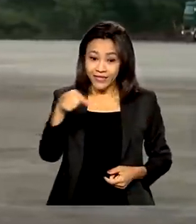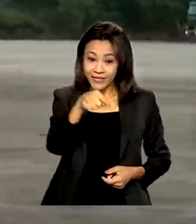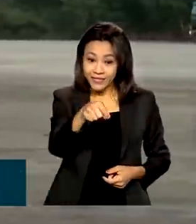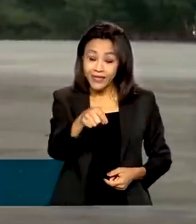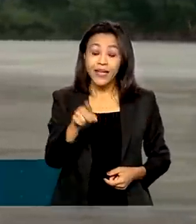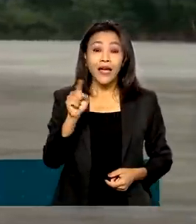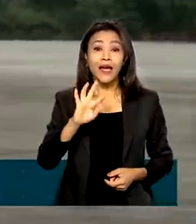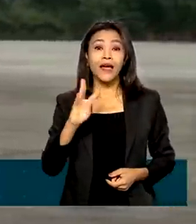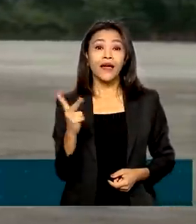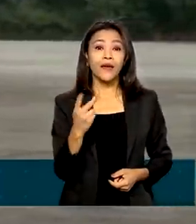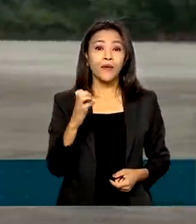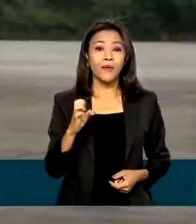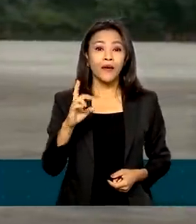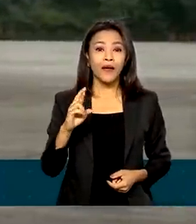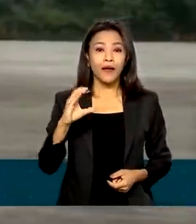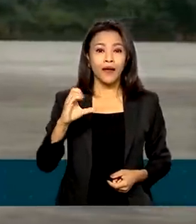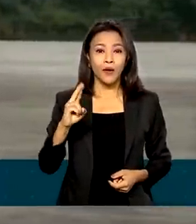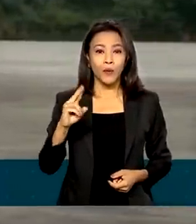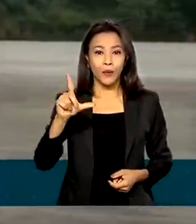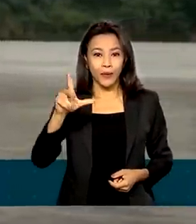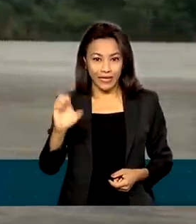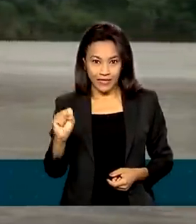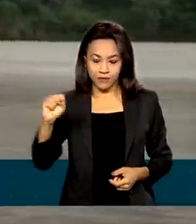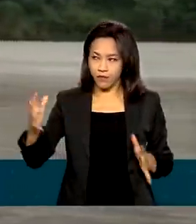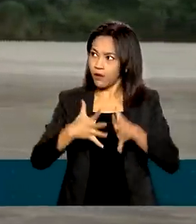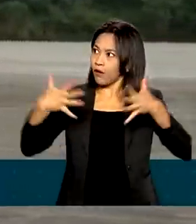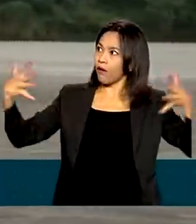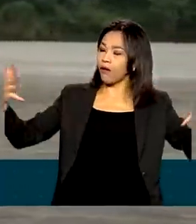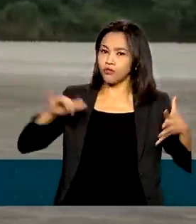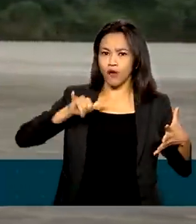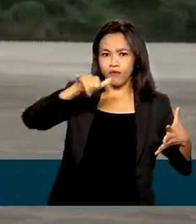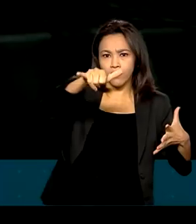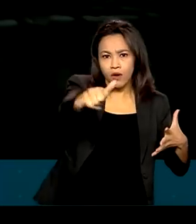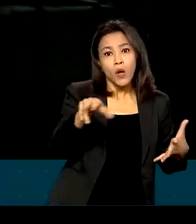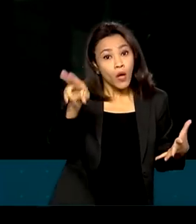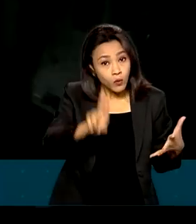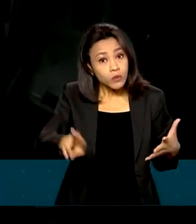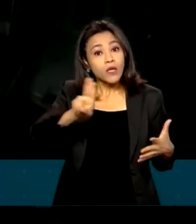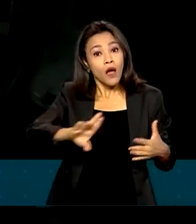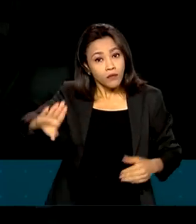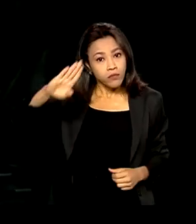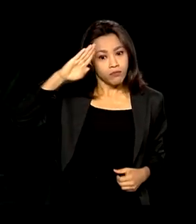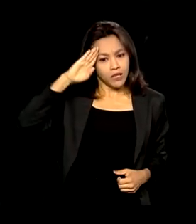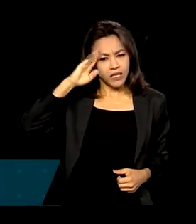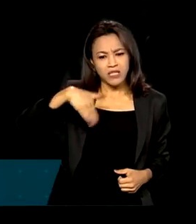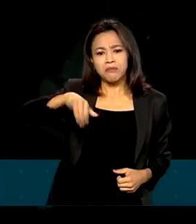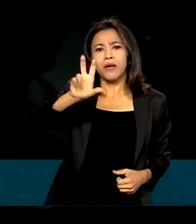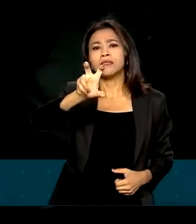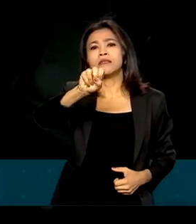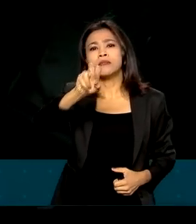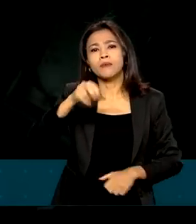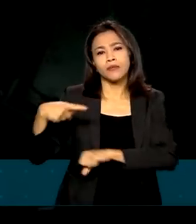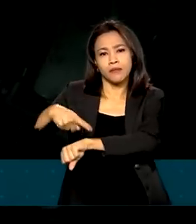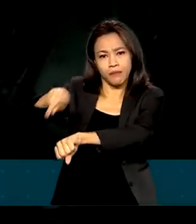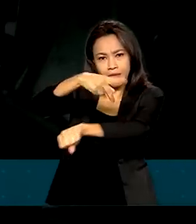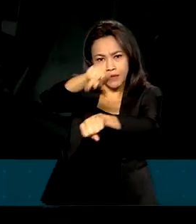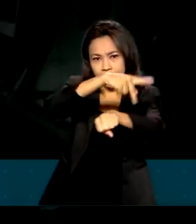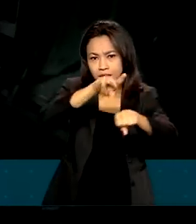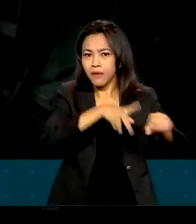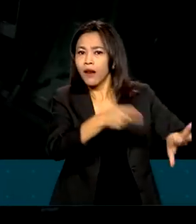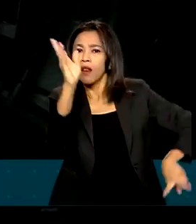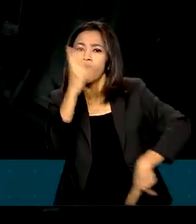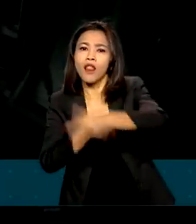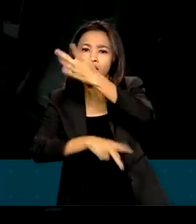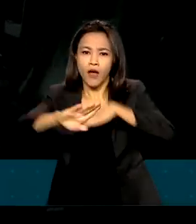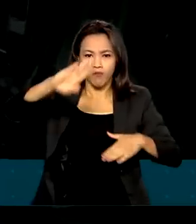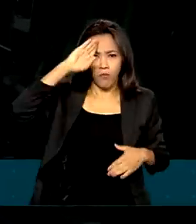Hércules C-130, um avião grande usado por militares de mais de 50 países para transportar